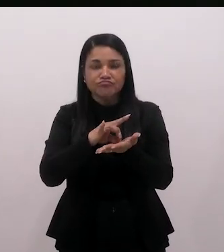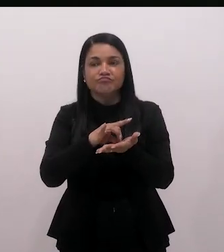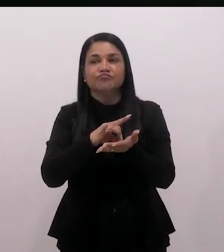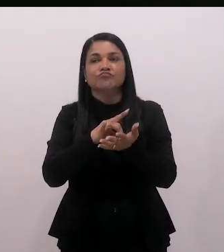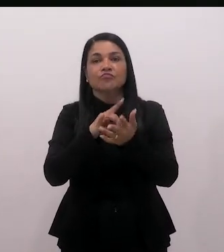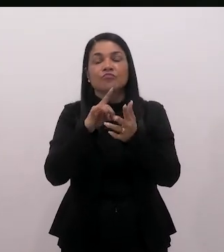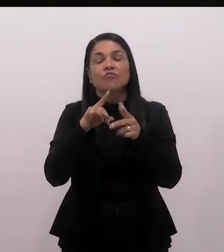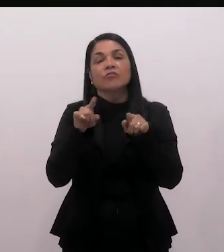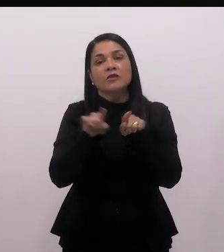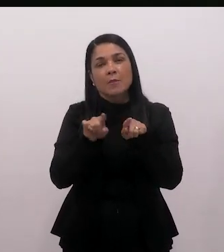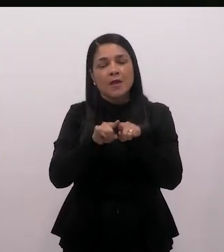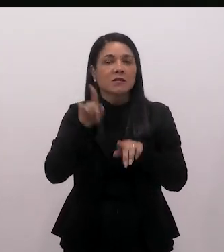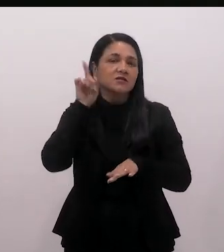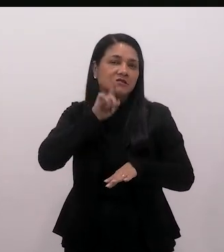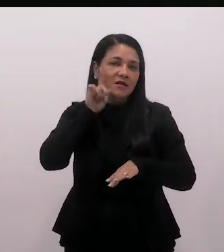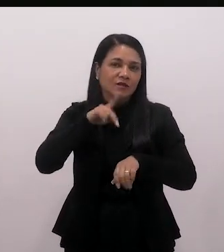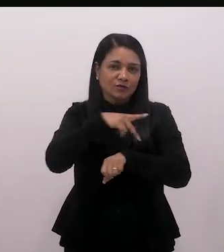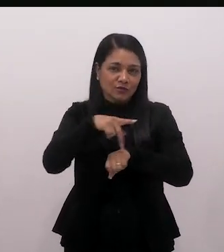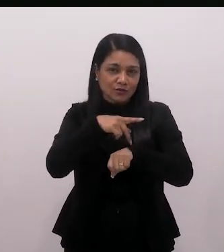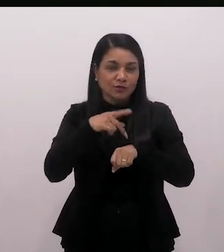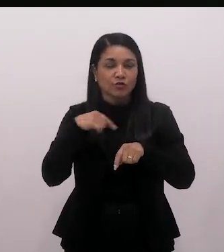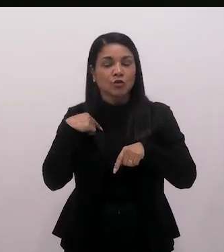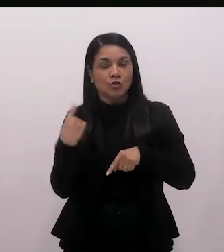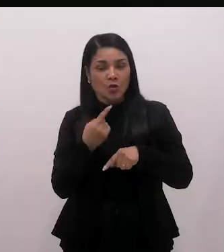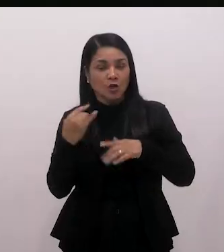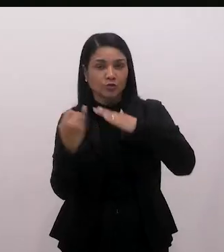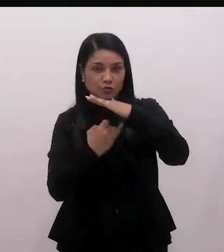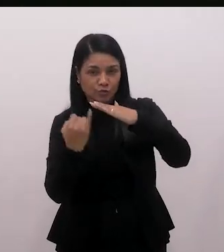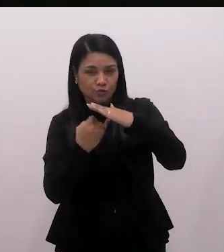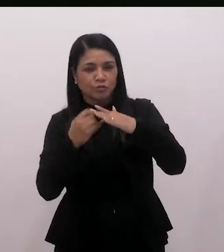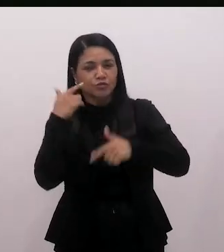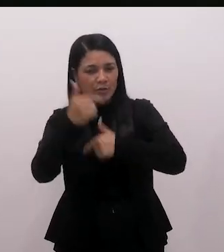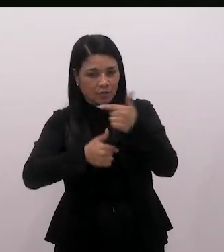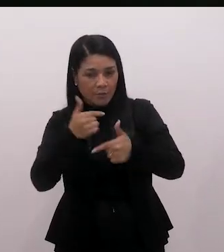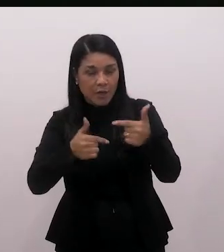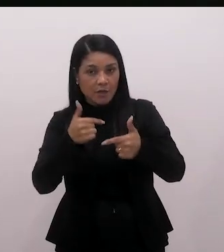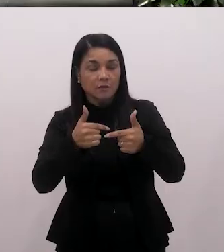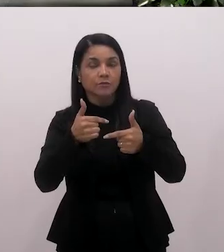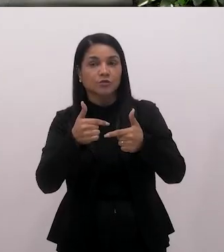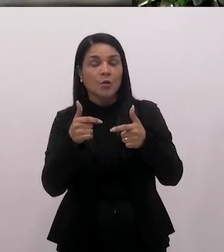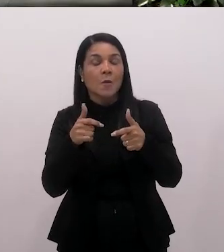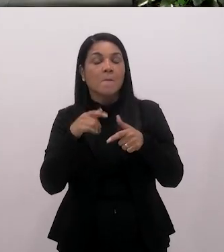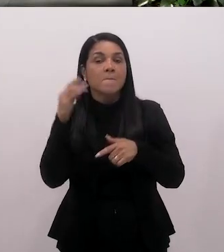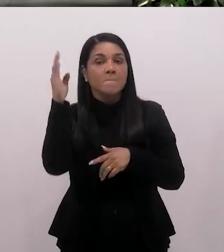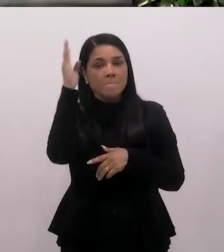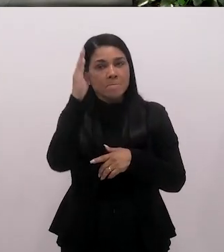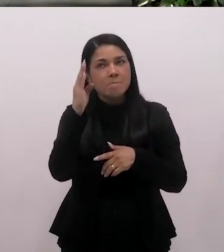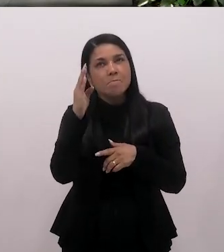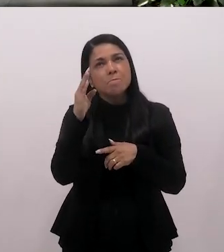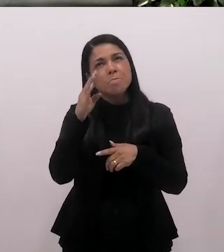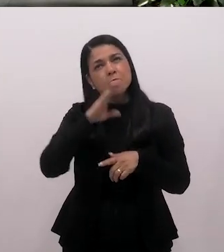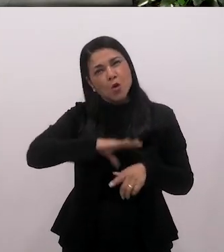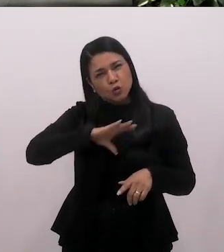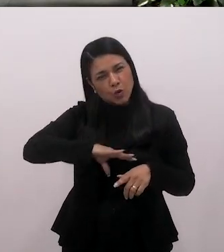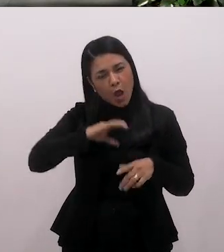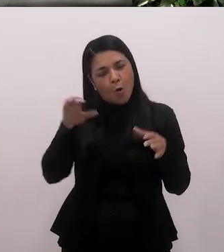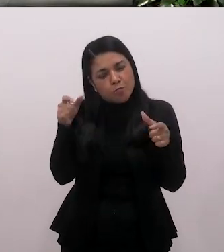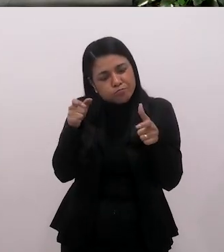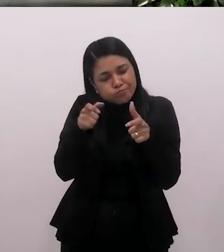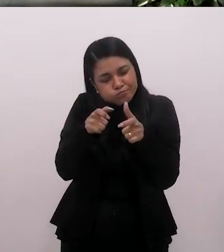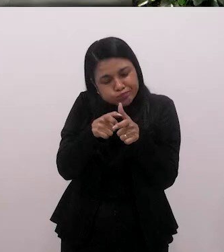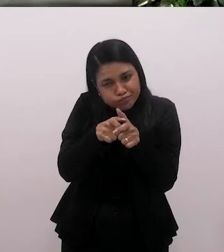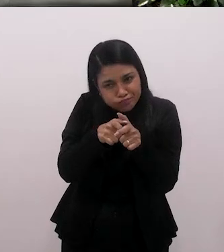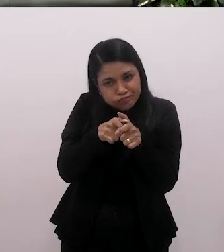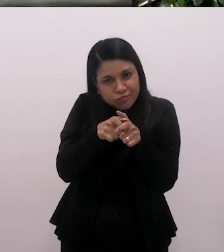Estados Unidos e, portanto, nós no Arte Instituto já trabalhamos muito essa dimensão, não é? Porque Portugal é um país mínimo, não é? Não, tem